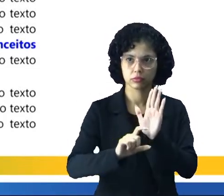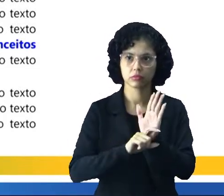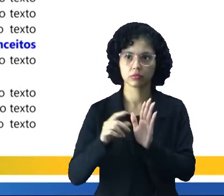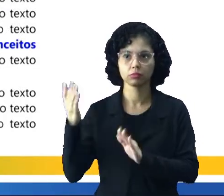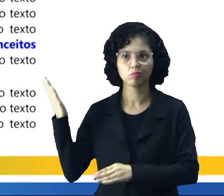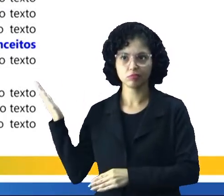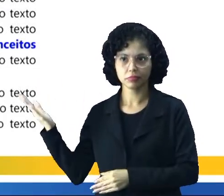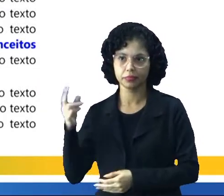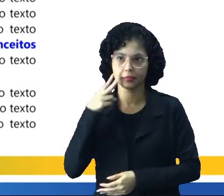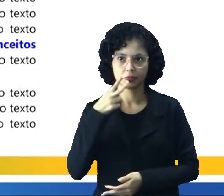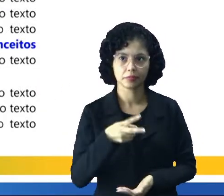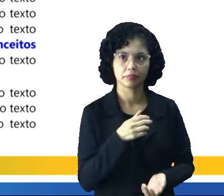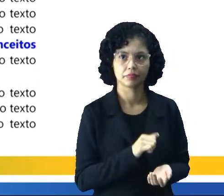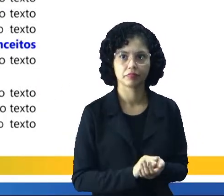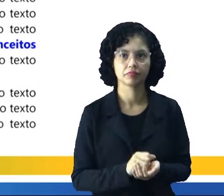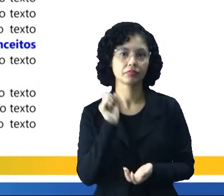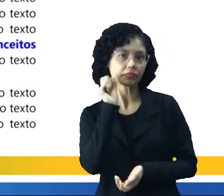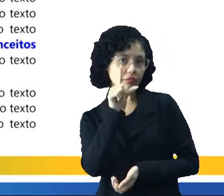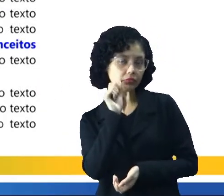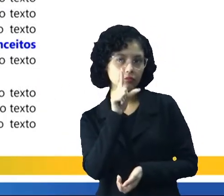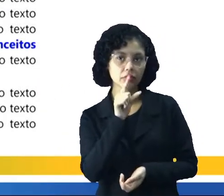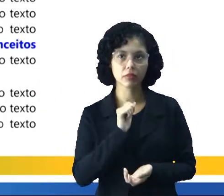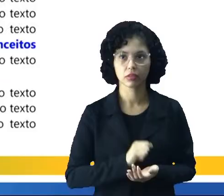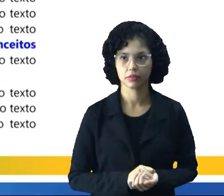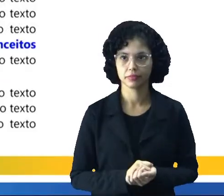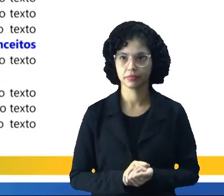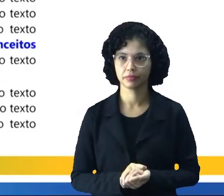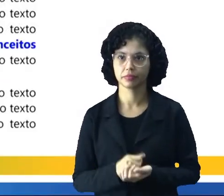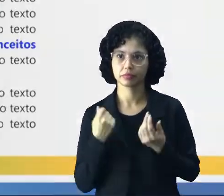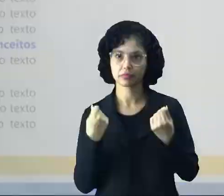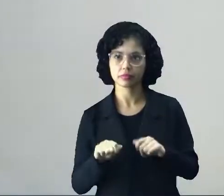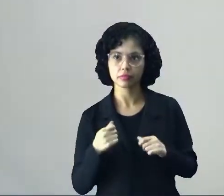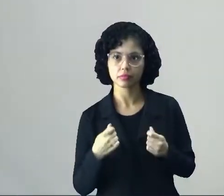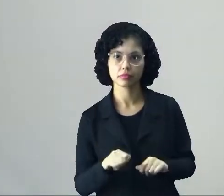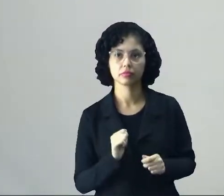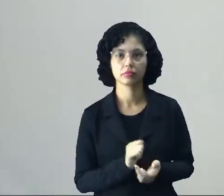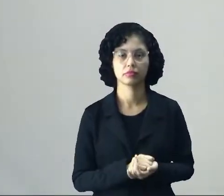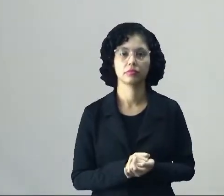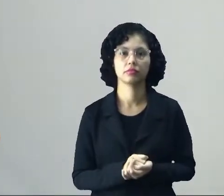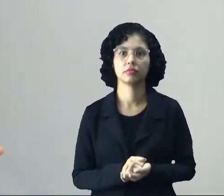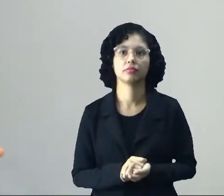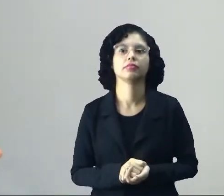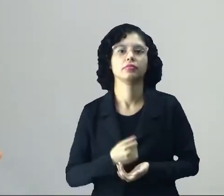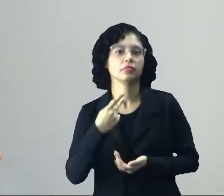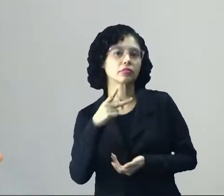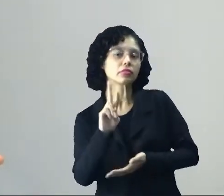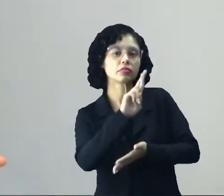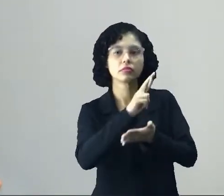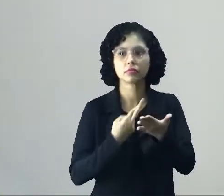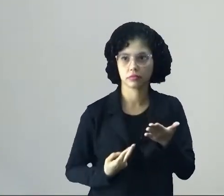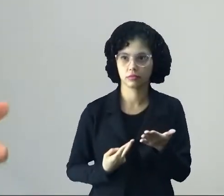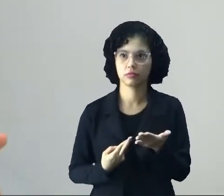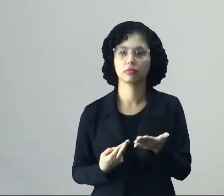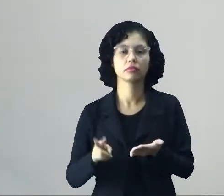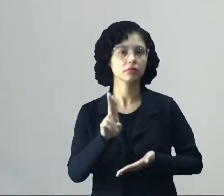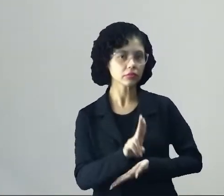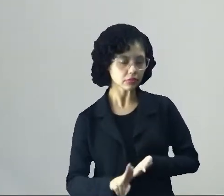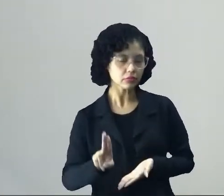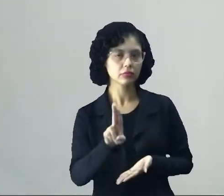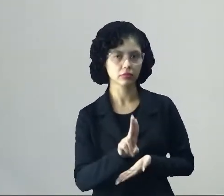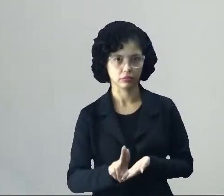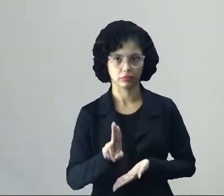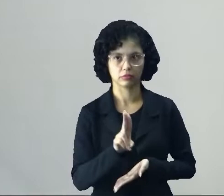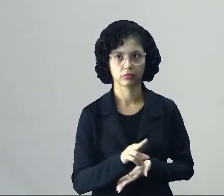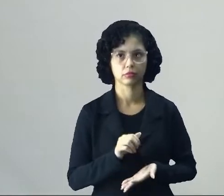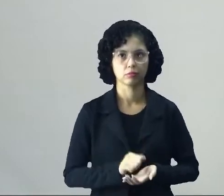vocês estão vendo aí, esses de azul. Então você precisa, na sua redação,